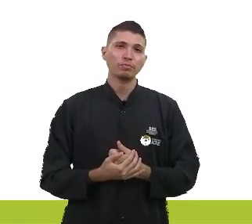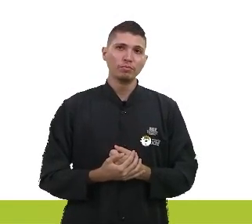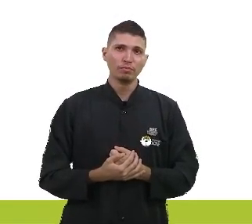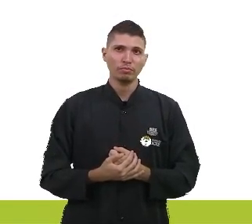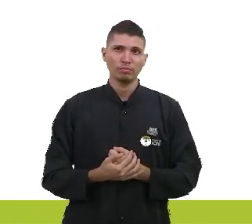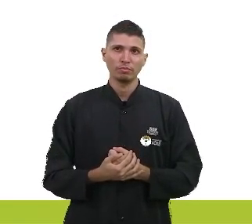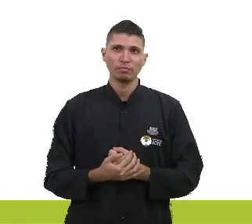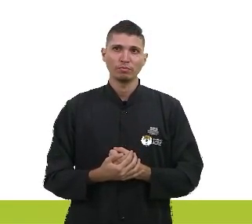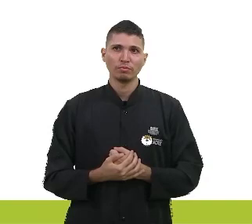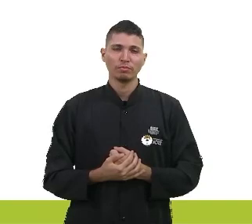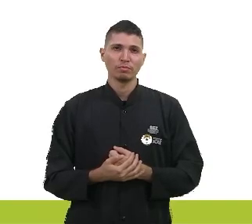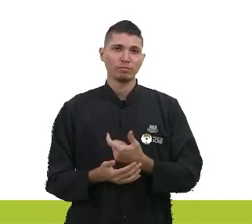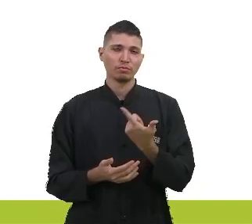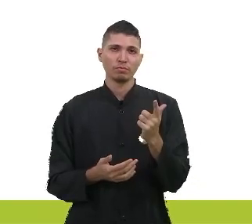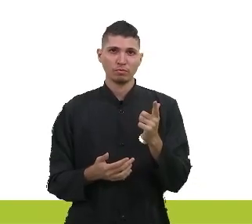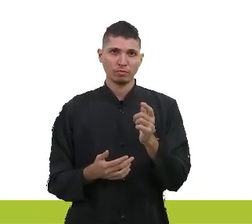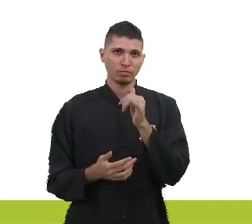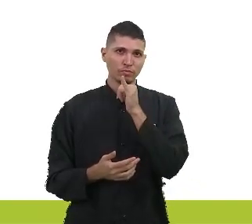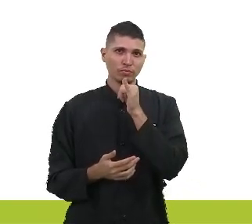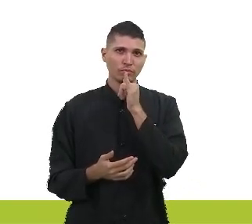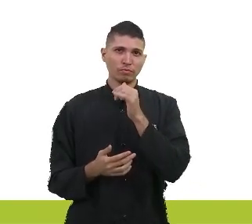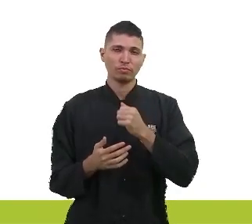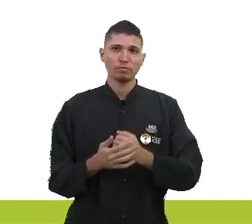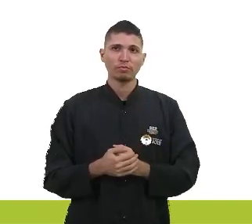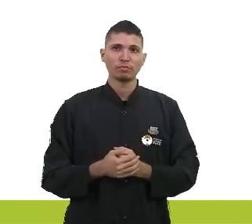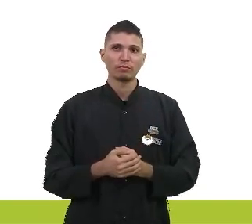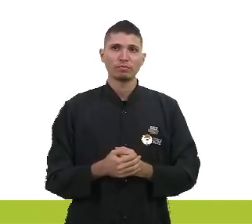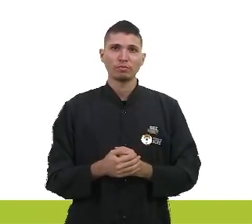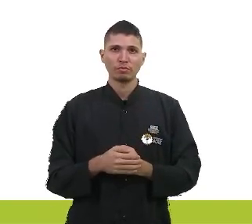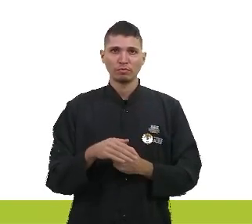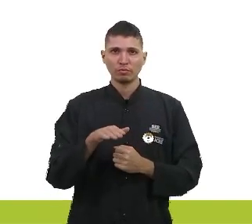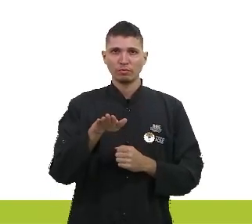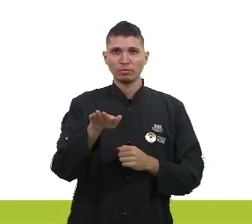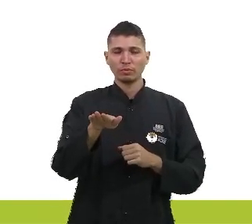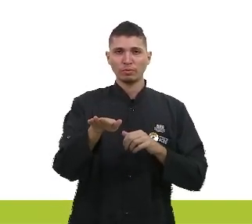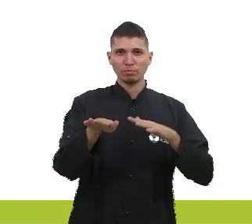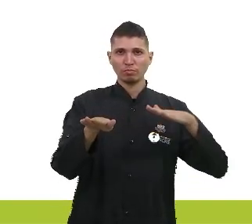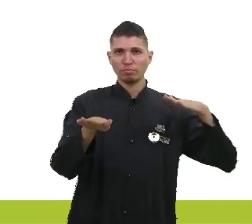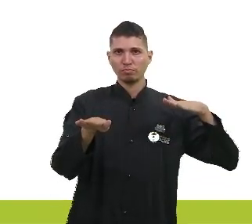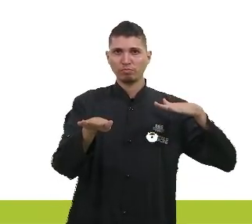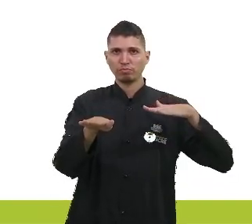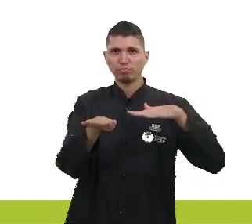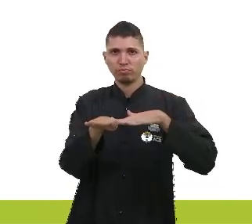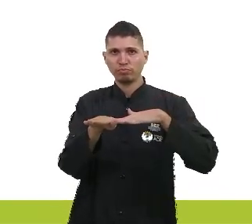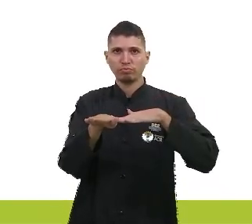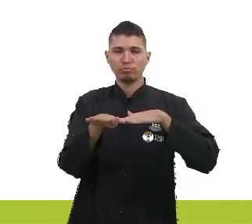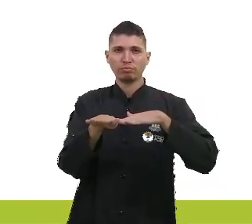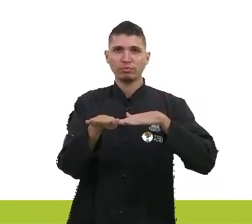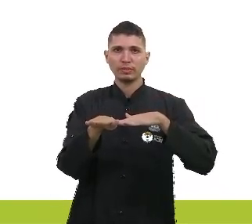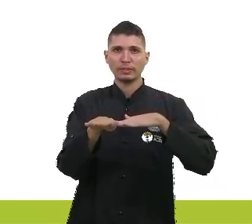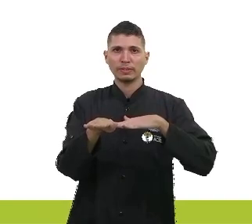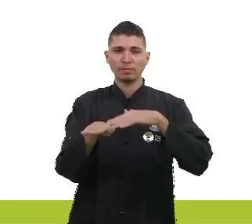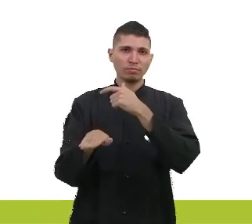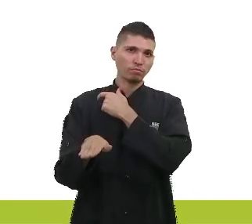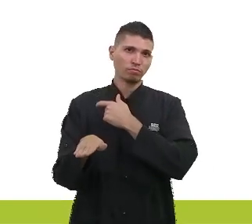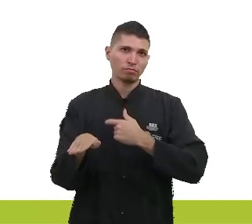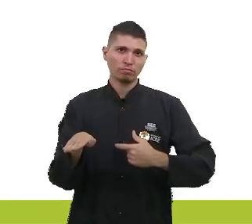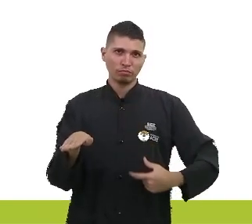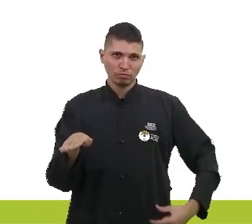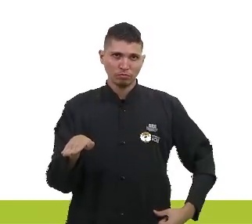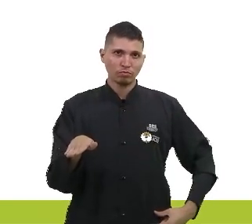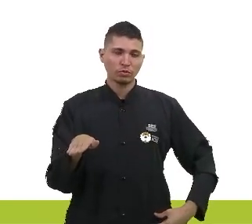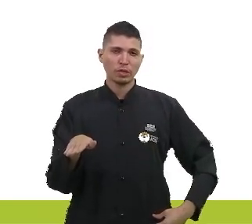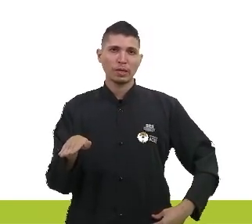temos uma colisão traseira. E aí, além do cinto de segurança, tem outro item muito